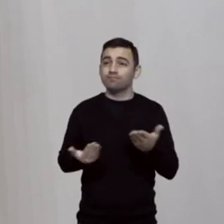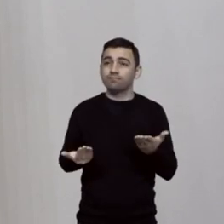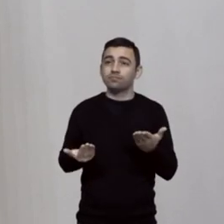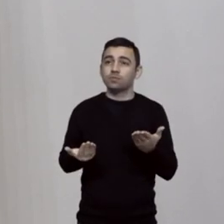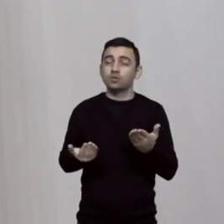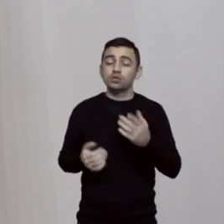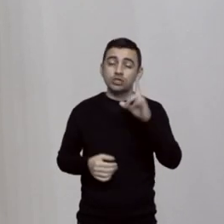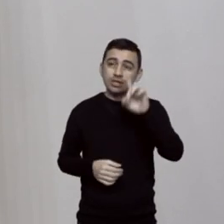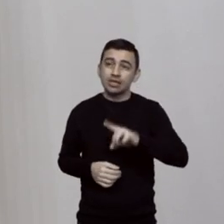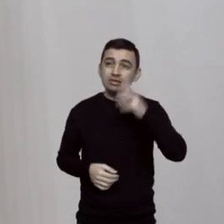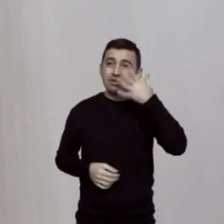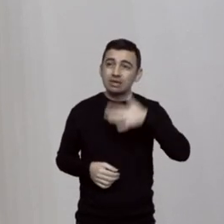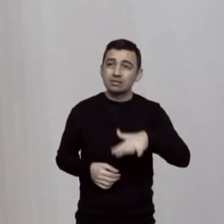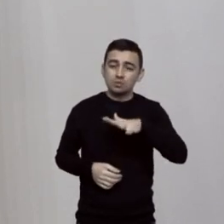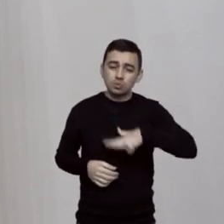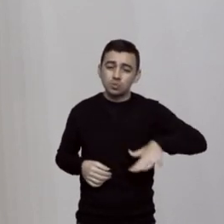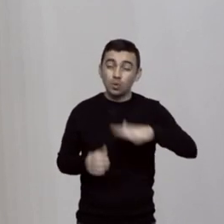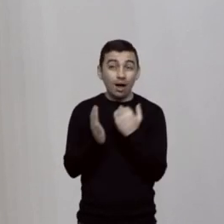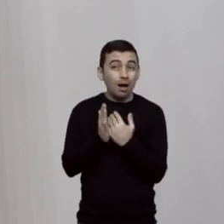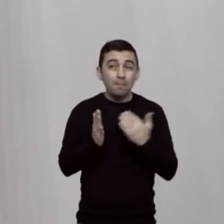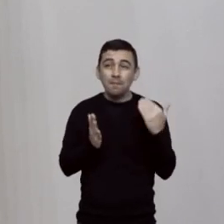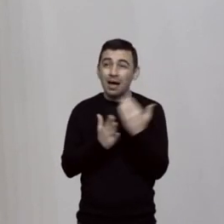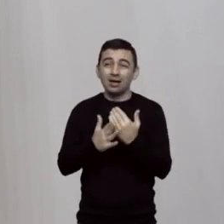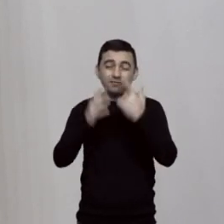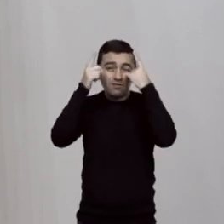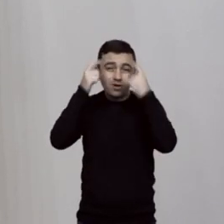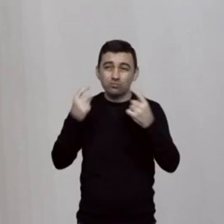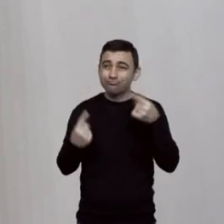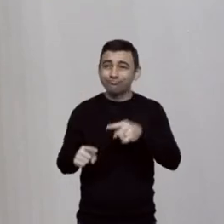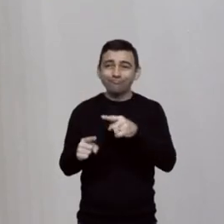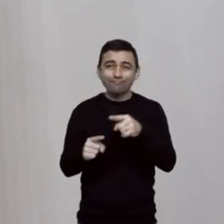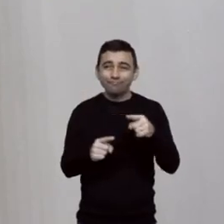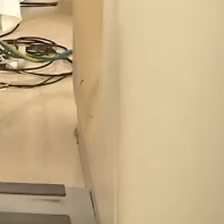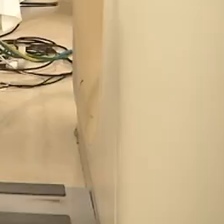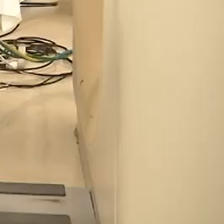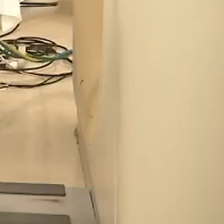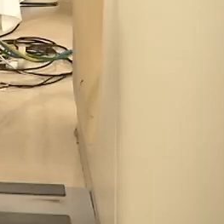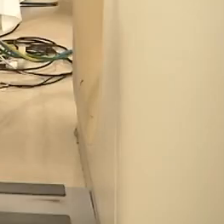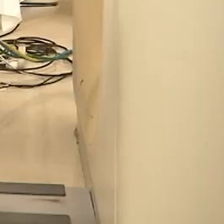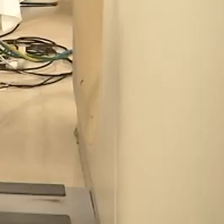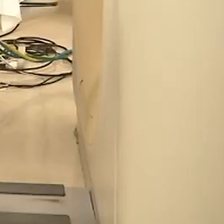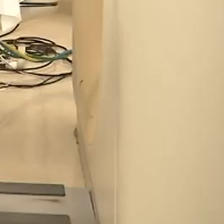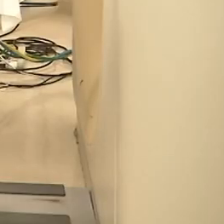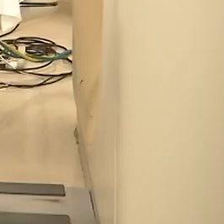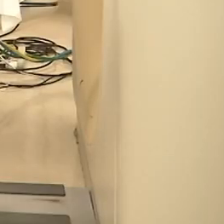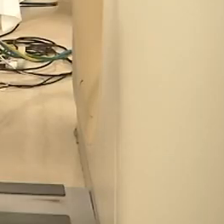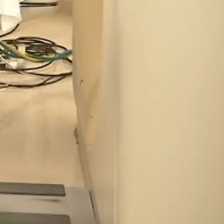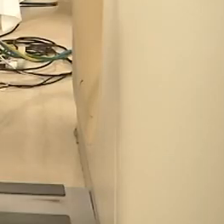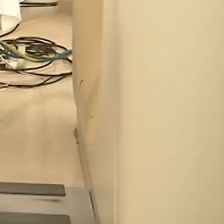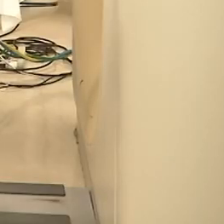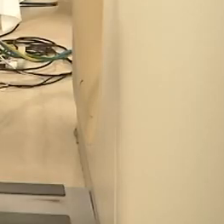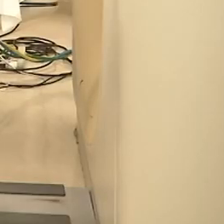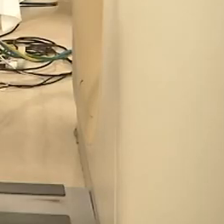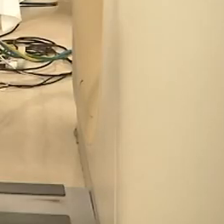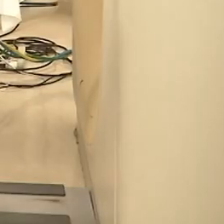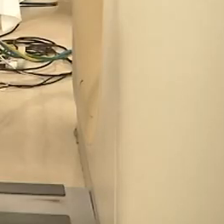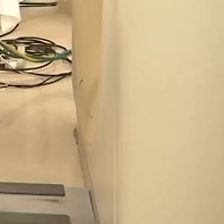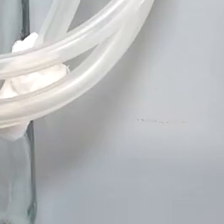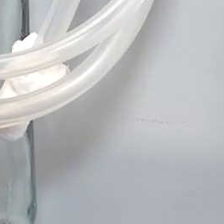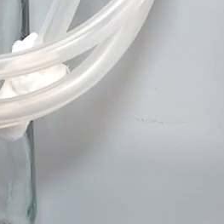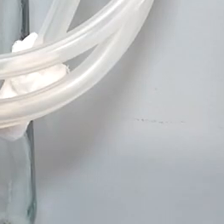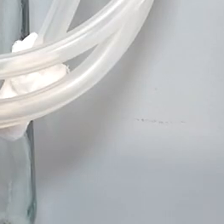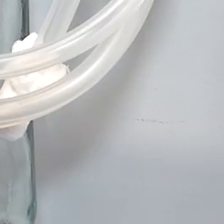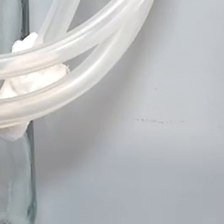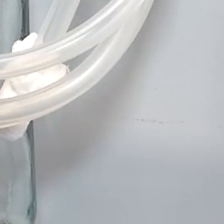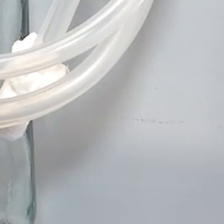os direitos da criança adolescente são mais violados no Brasil outro assunto que ganhou repercussão na sessão desta